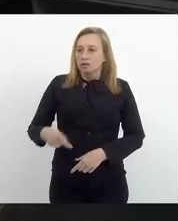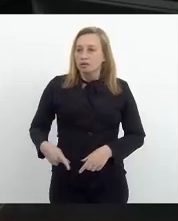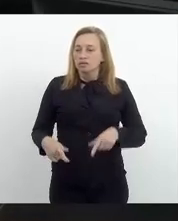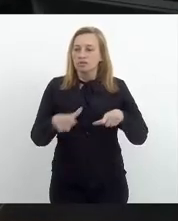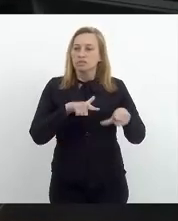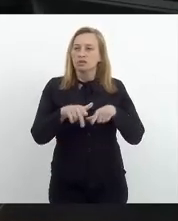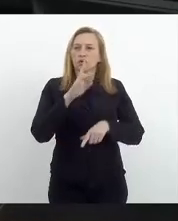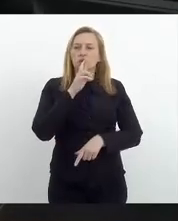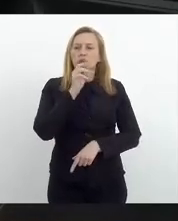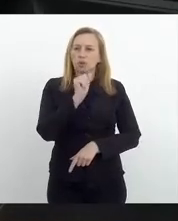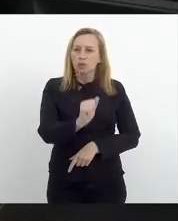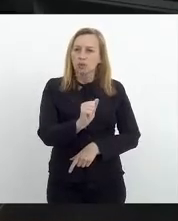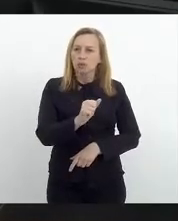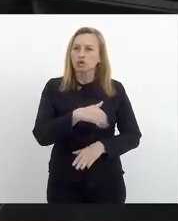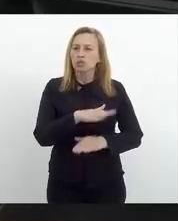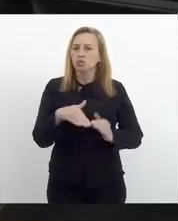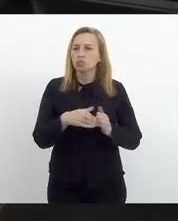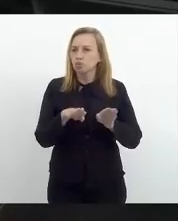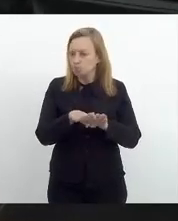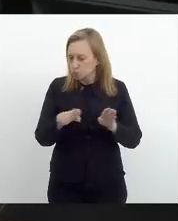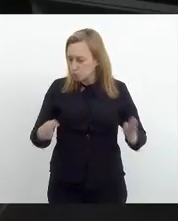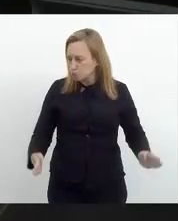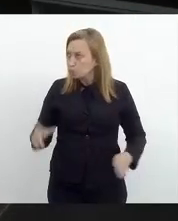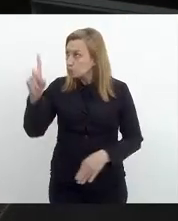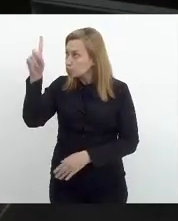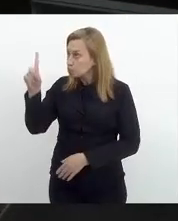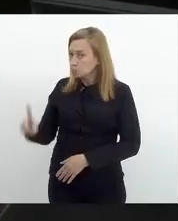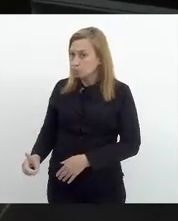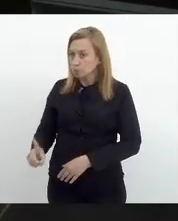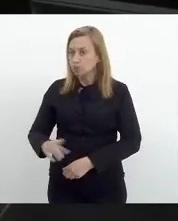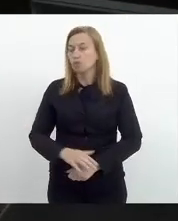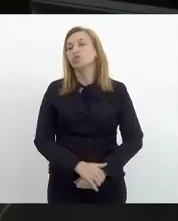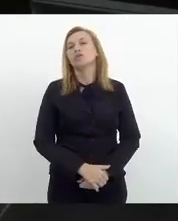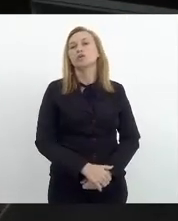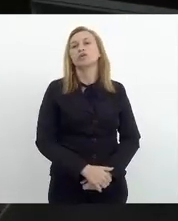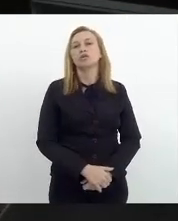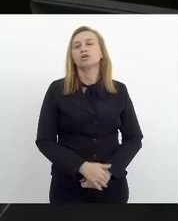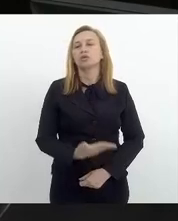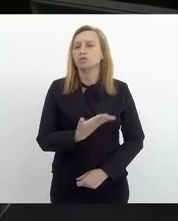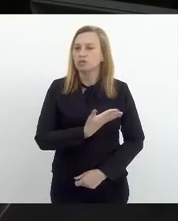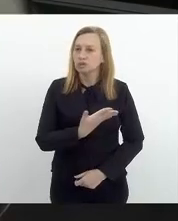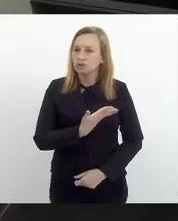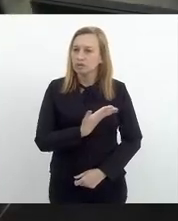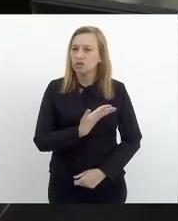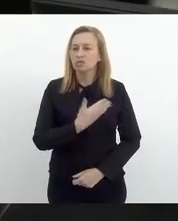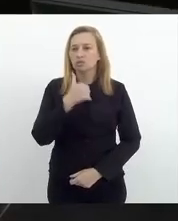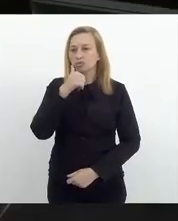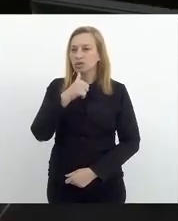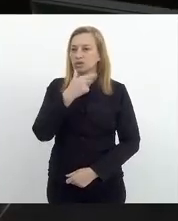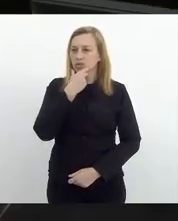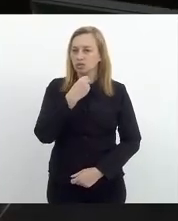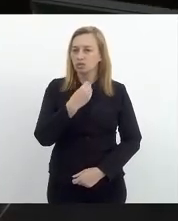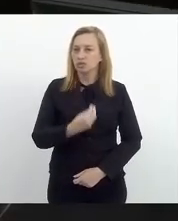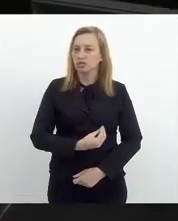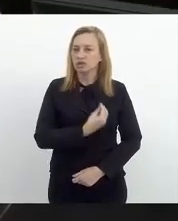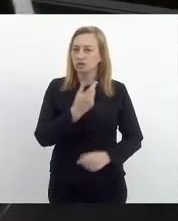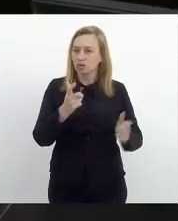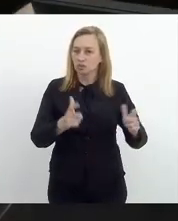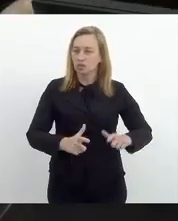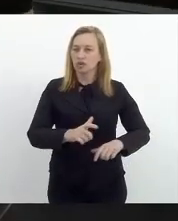Rodrigo Amorim cumprimentou da mesa e todos os companheiros companheiros presentes